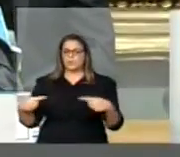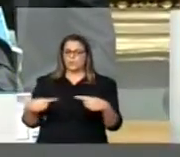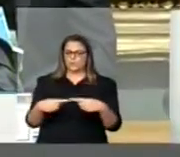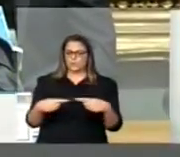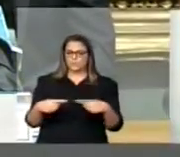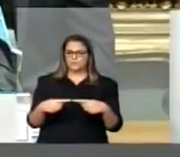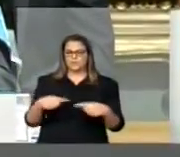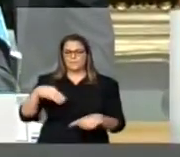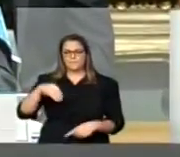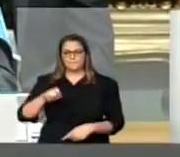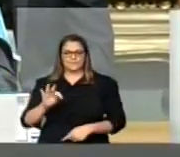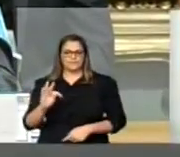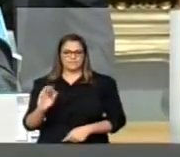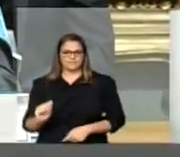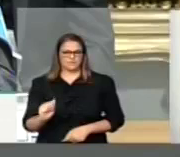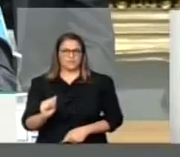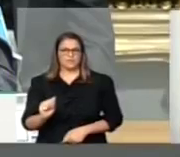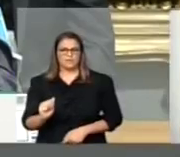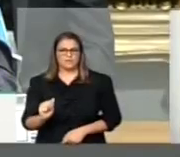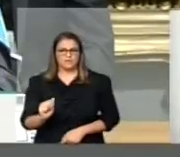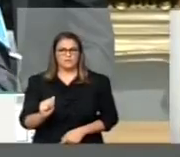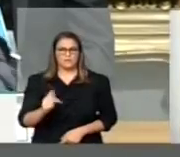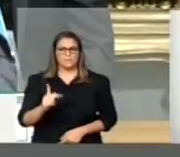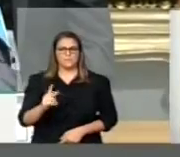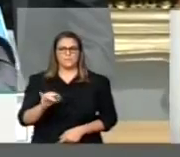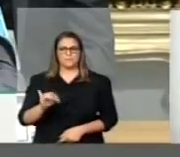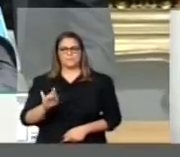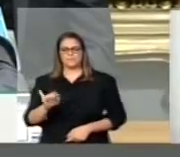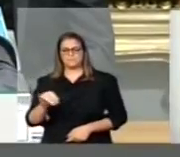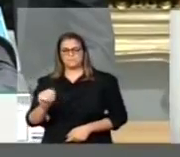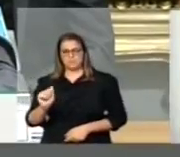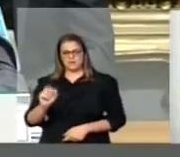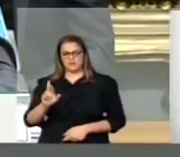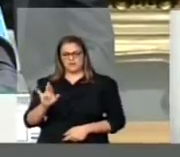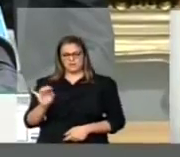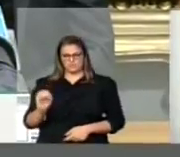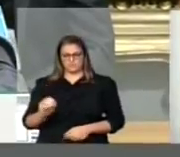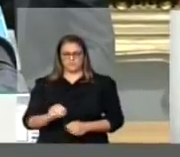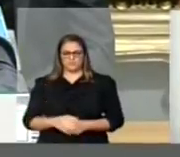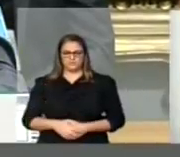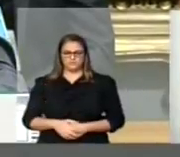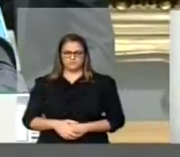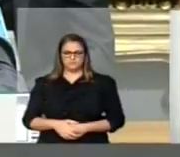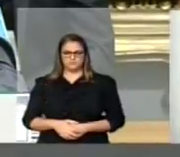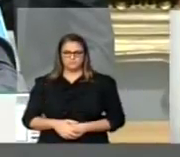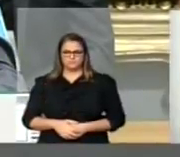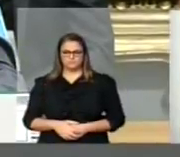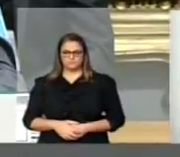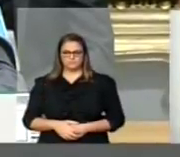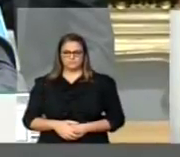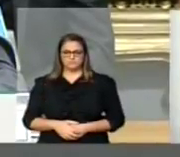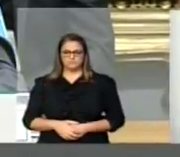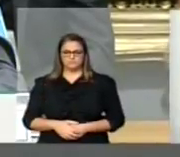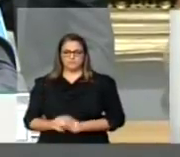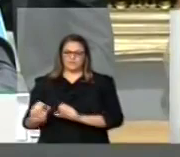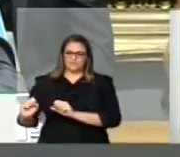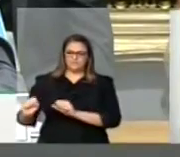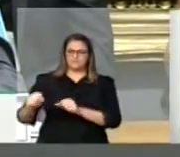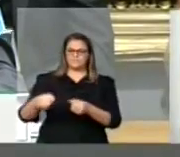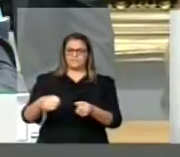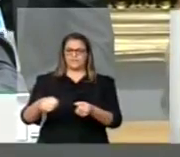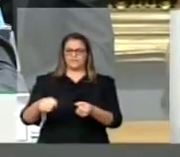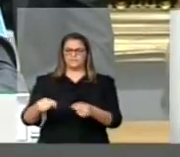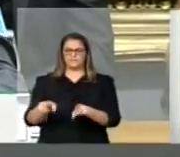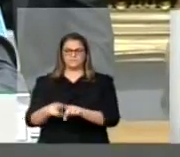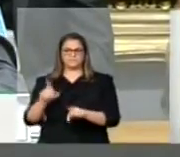obtenção da meta de resultado primário. Segundo a defesa, e a fala de alguns deputados federais contrários ao entendimento